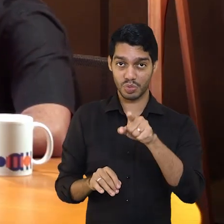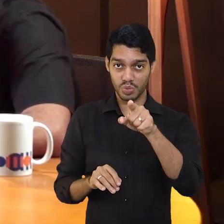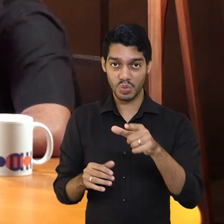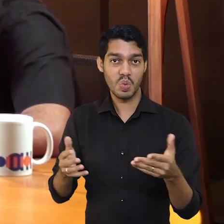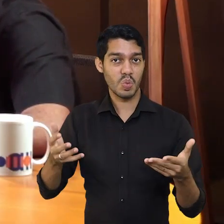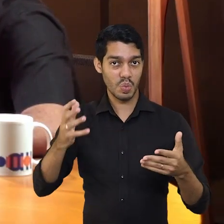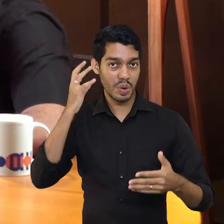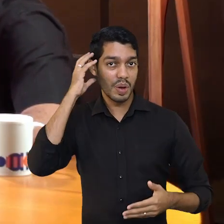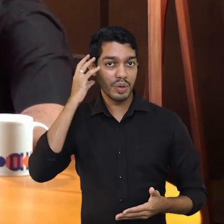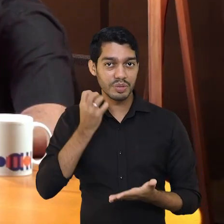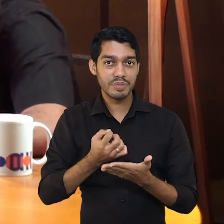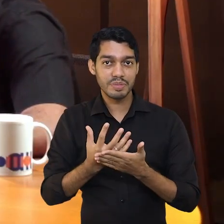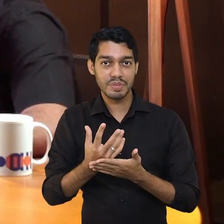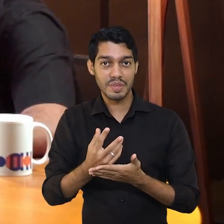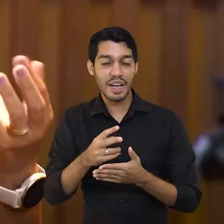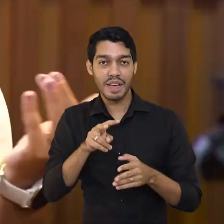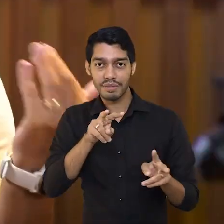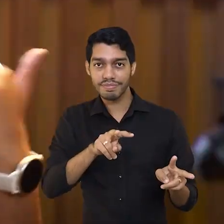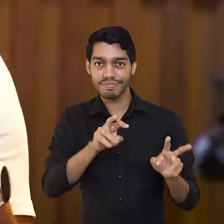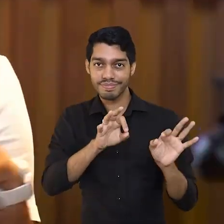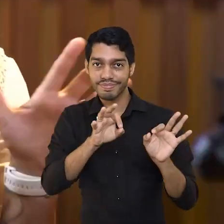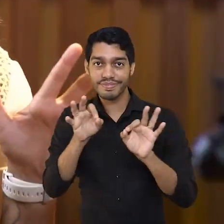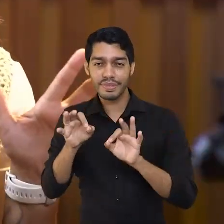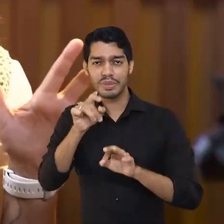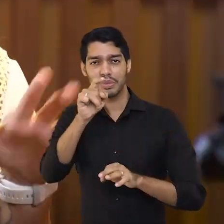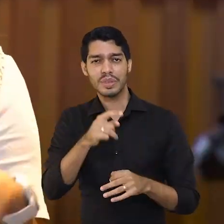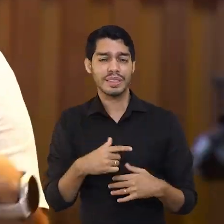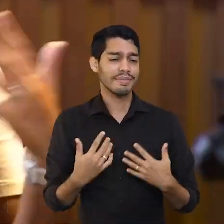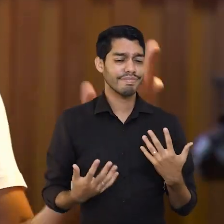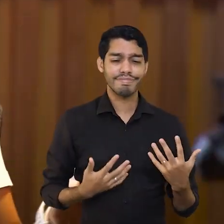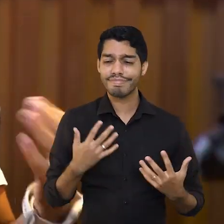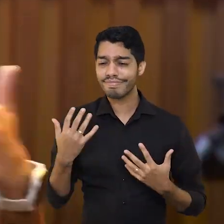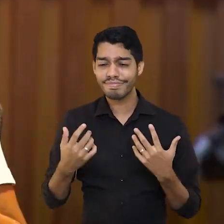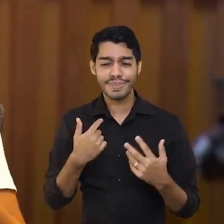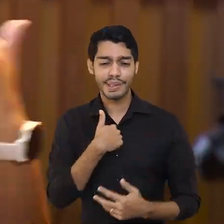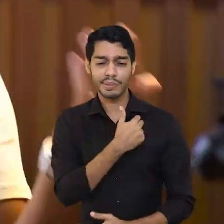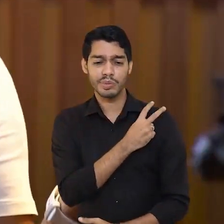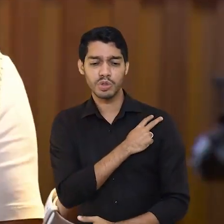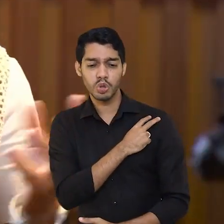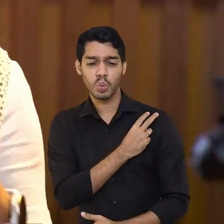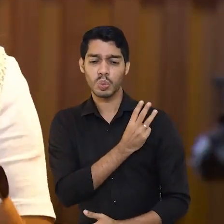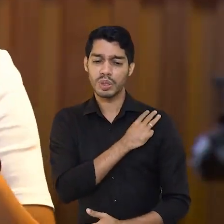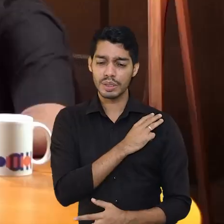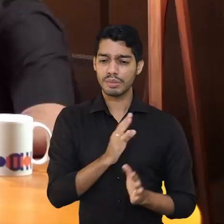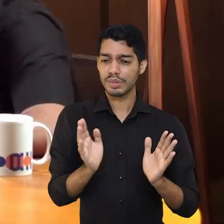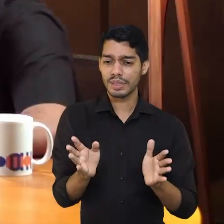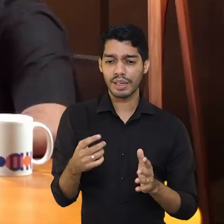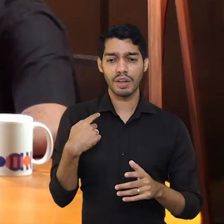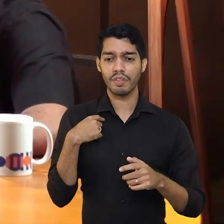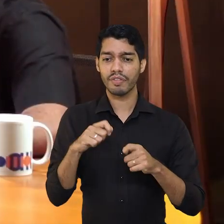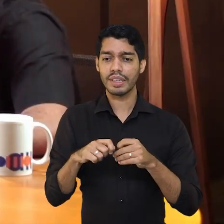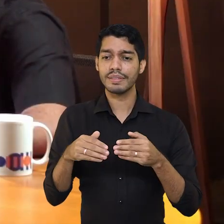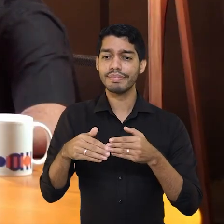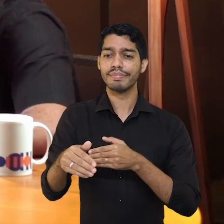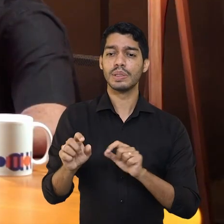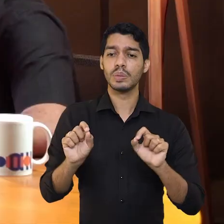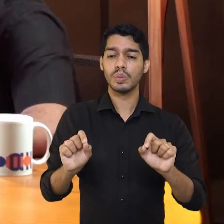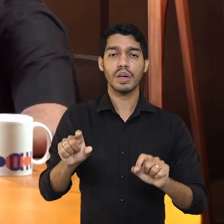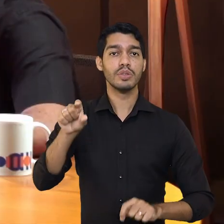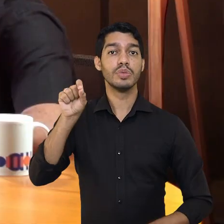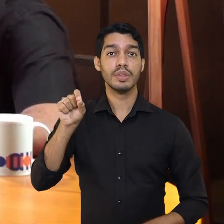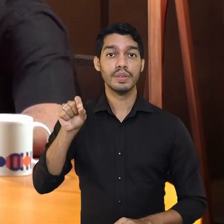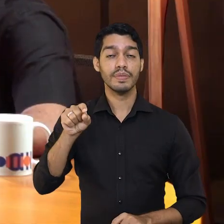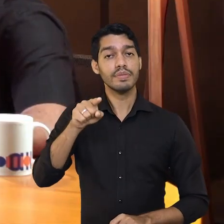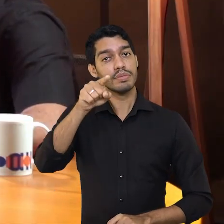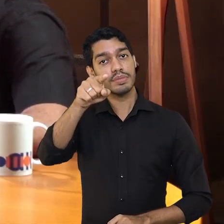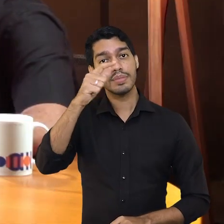que está nos ouvindo estiver um pouco perdido eu ainda não sei o que eu vou fazer, estou no 3º ano, eu estou no 2º ano, e tá tudo bem, mas qual é o